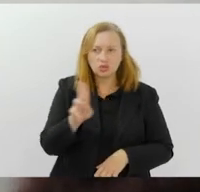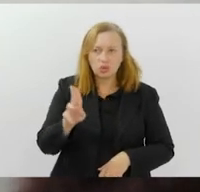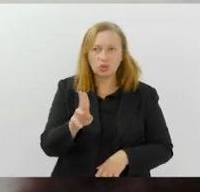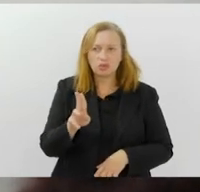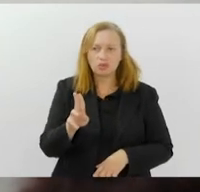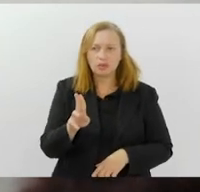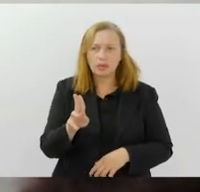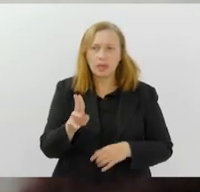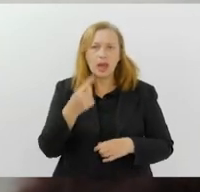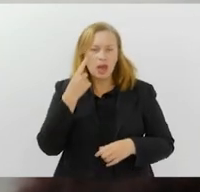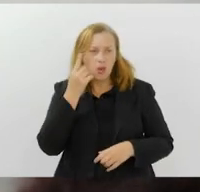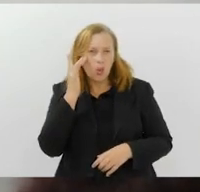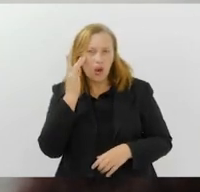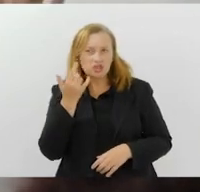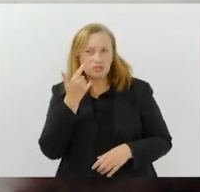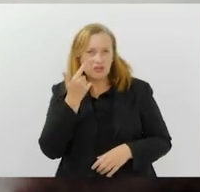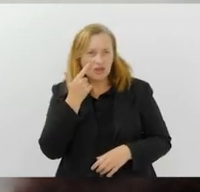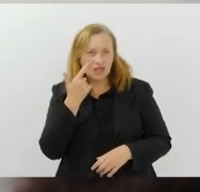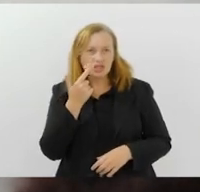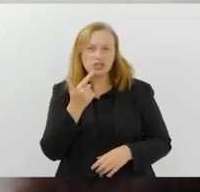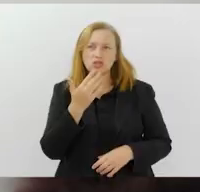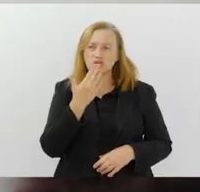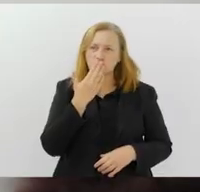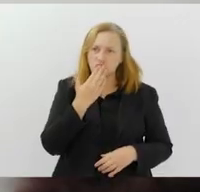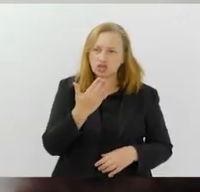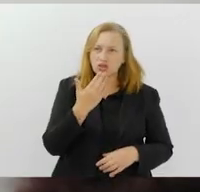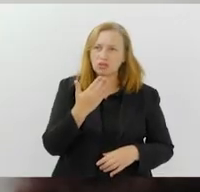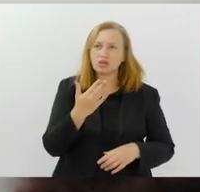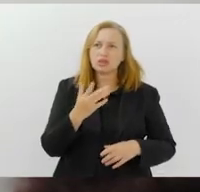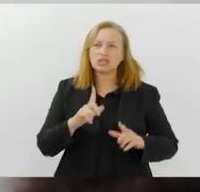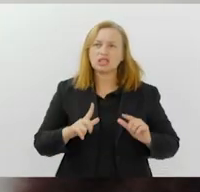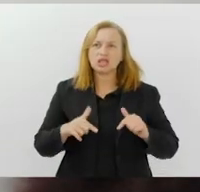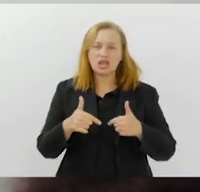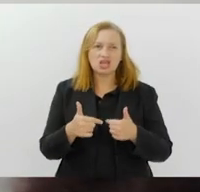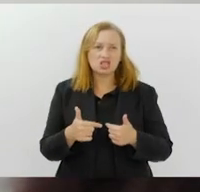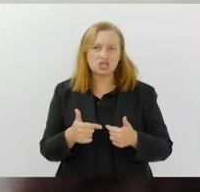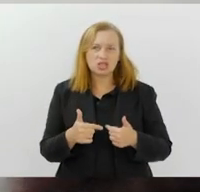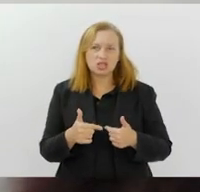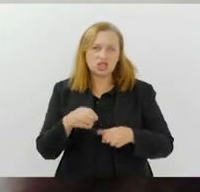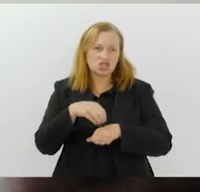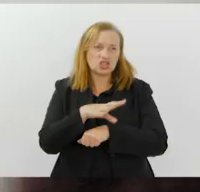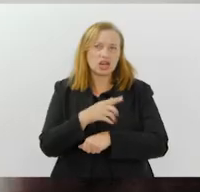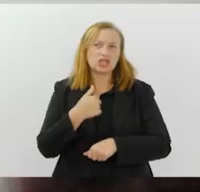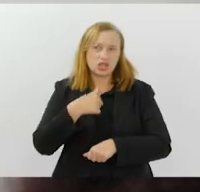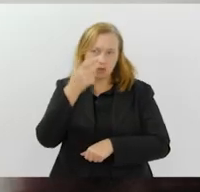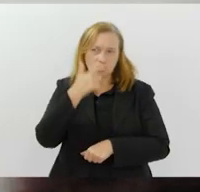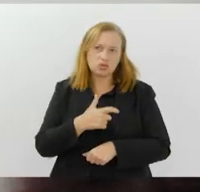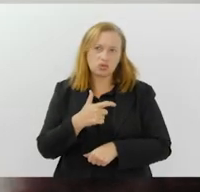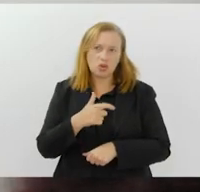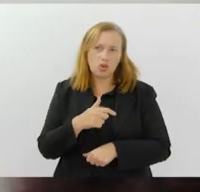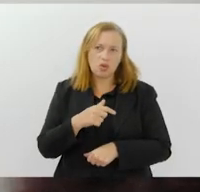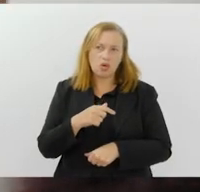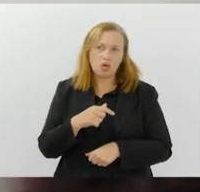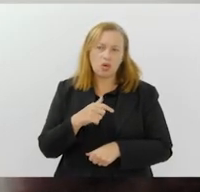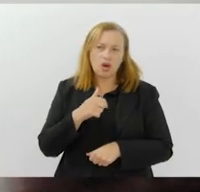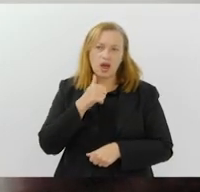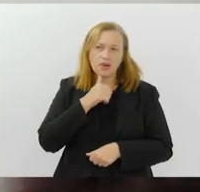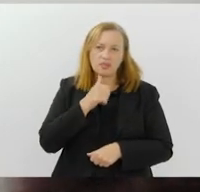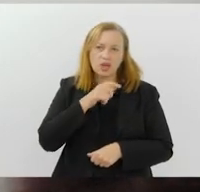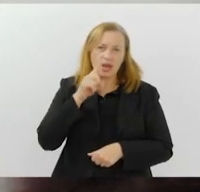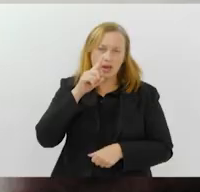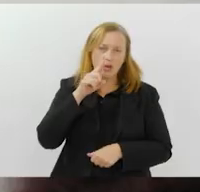minha reação ver se eu tinha algum tipo de de reação que indicasse que eu sou a suspeita que eu era suspeita